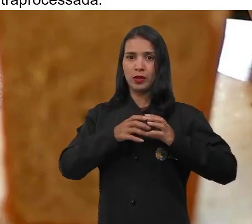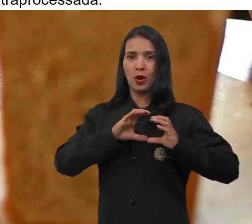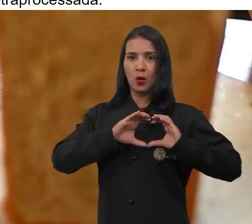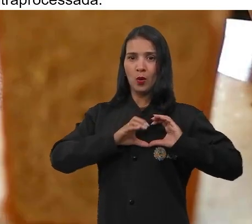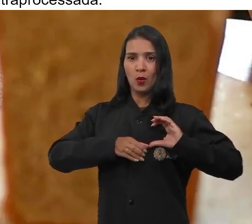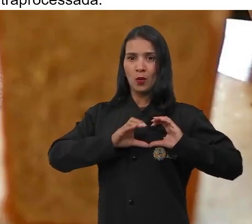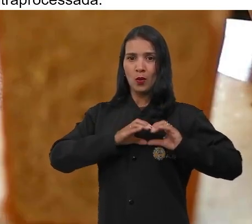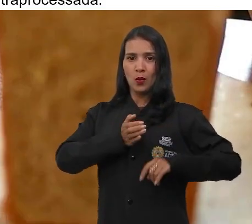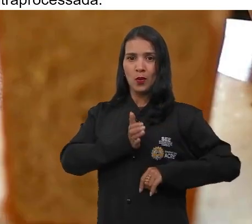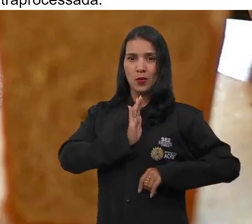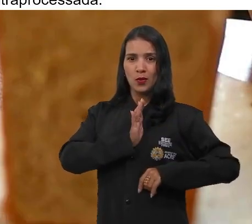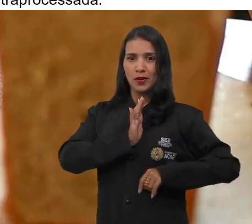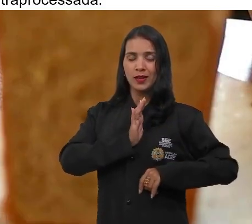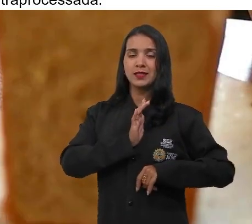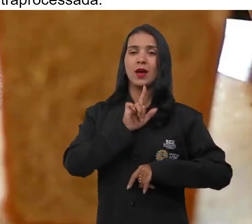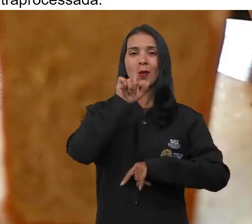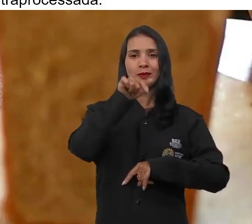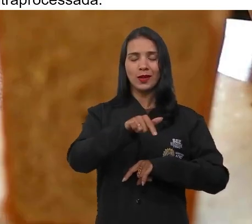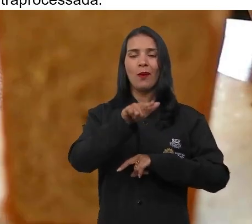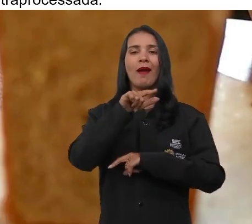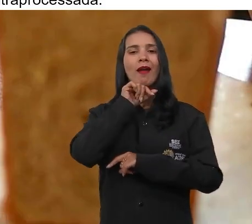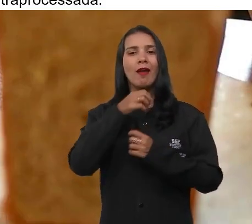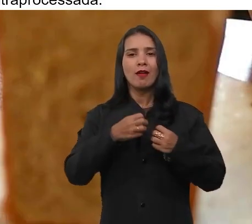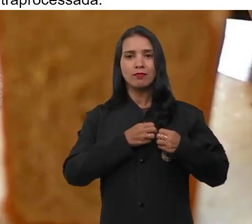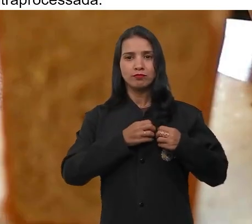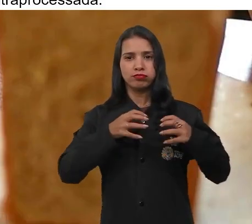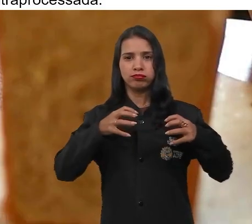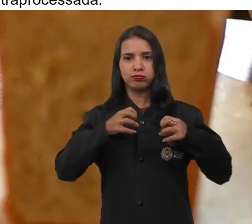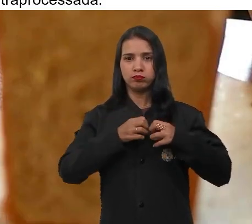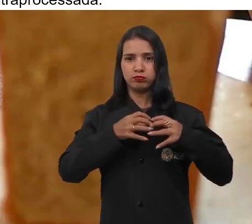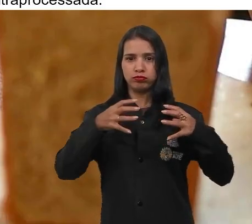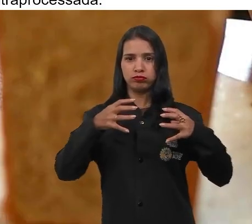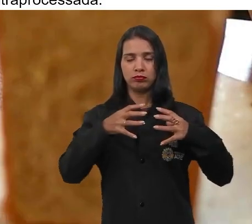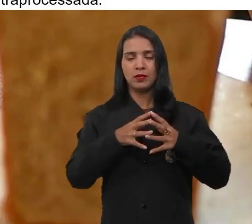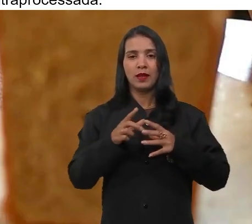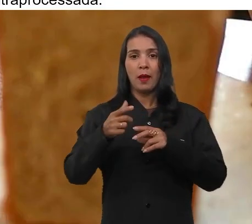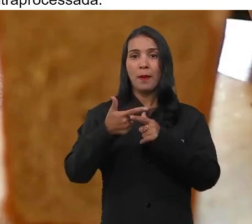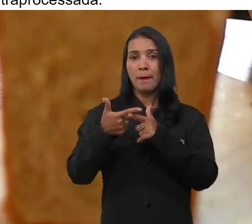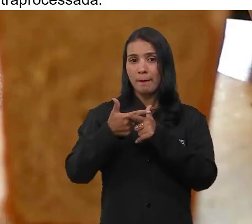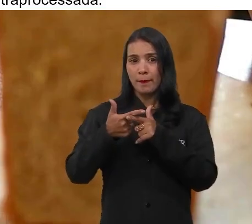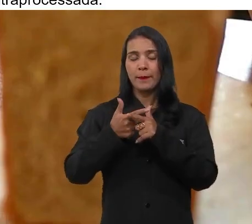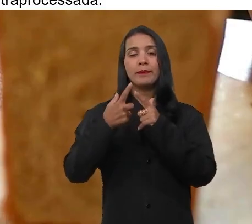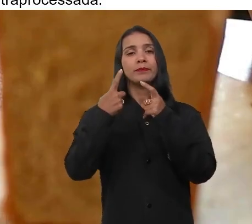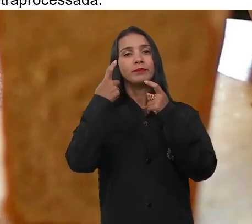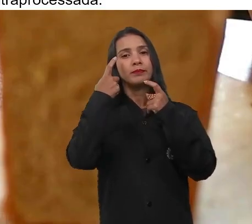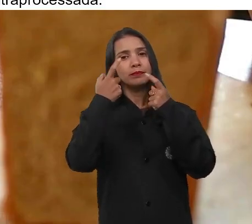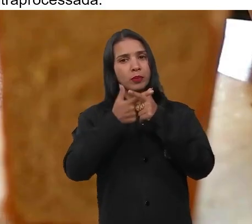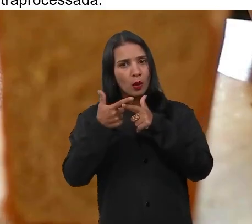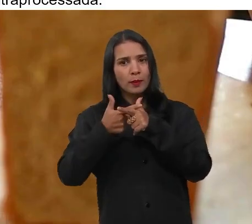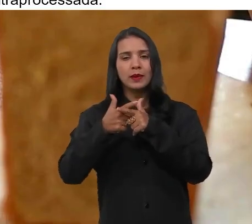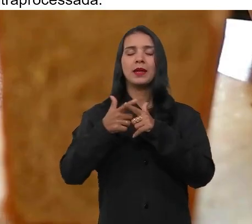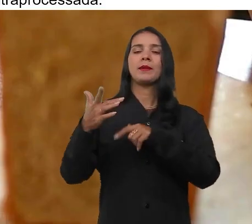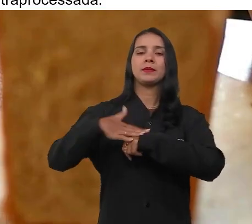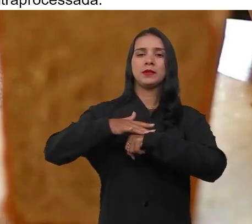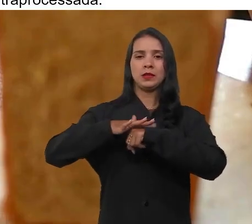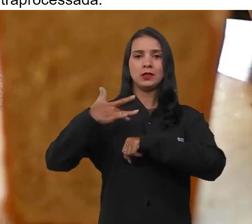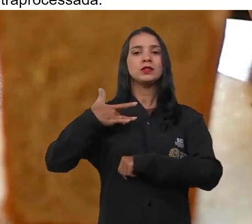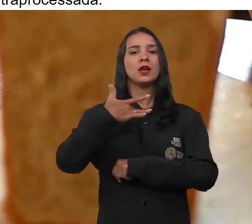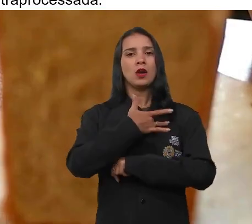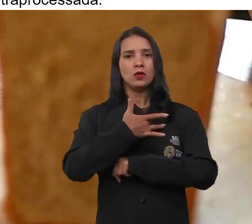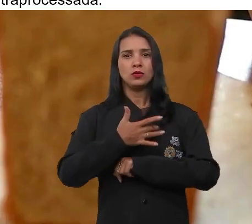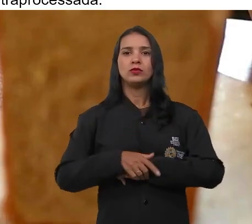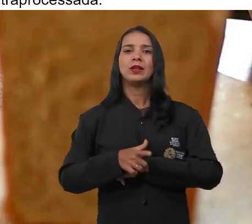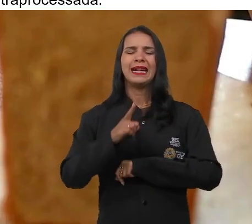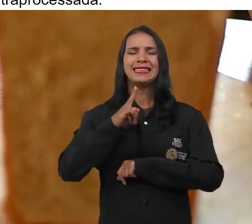e vai contribuir ali para a inflamação crônica. Ele é um produto altamente processado, né, com emulsificantes, corantes